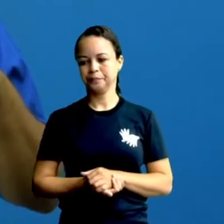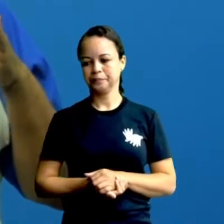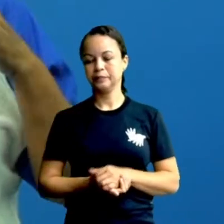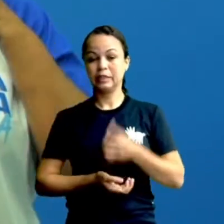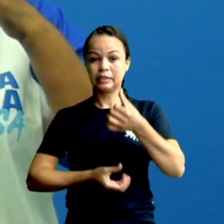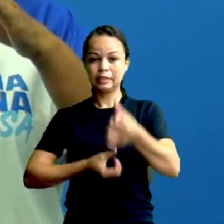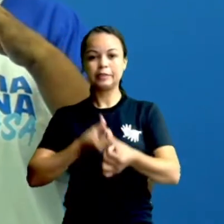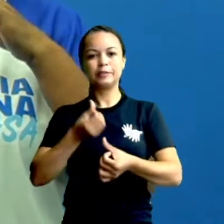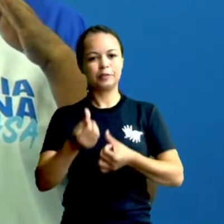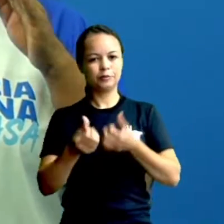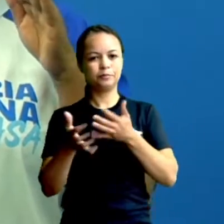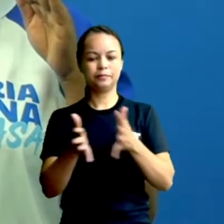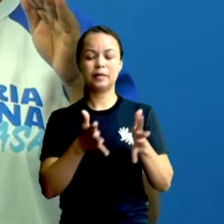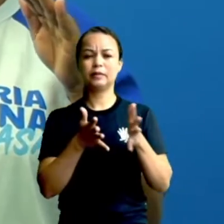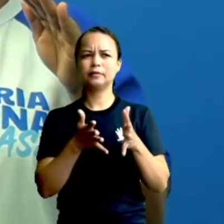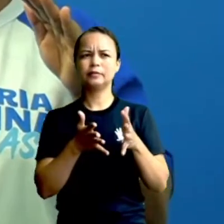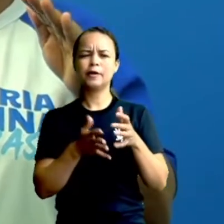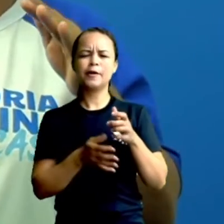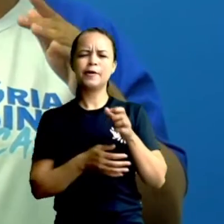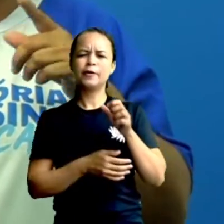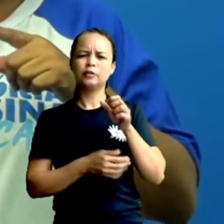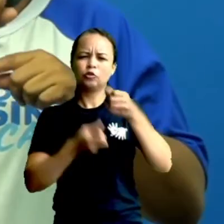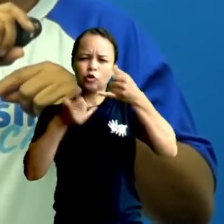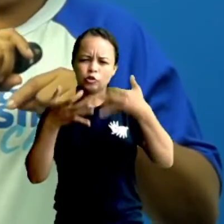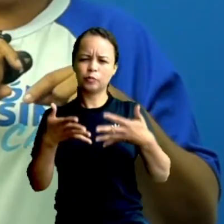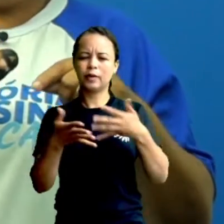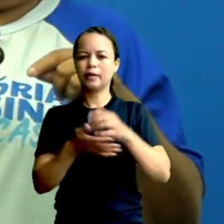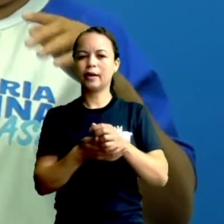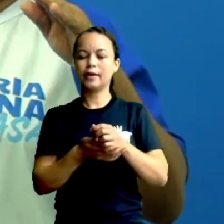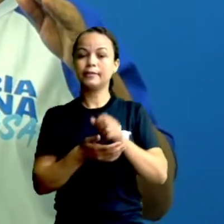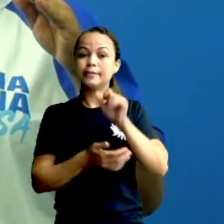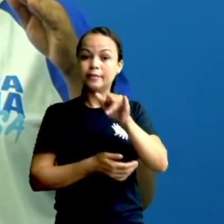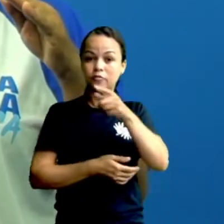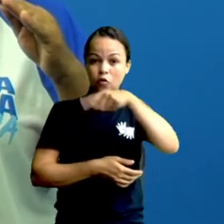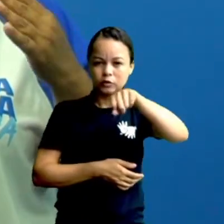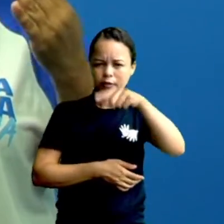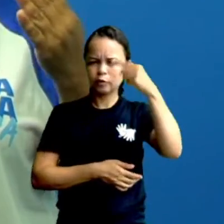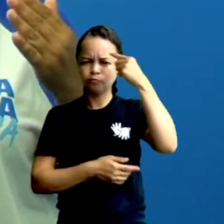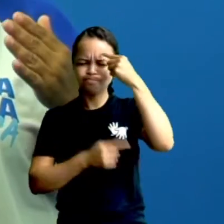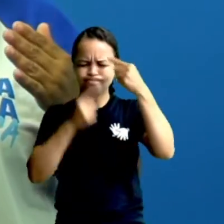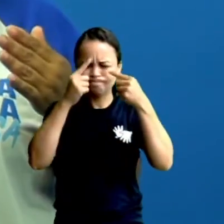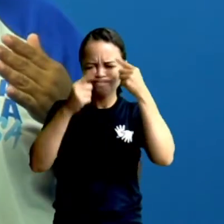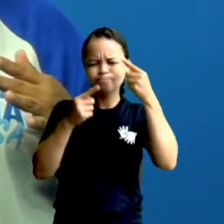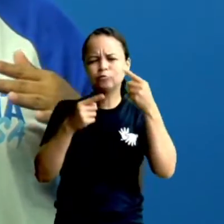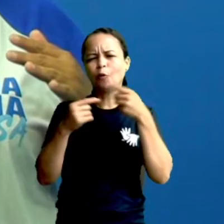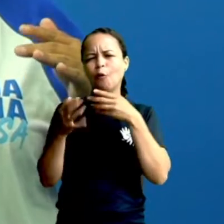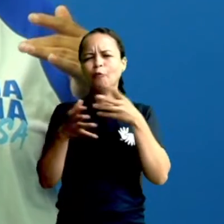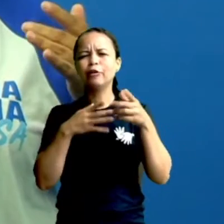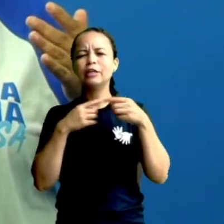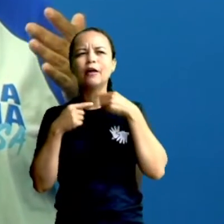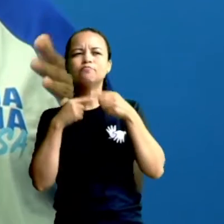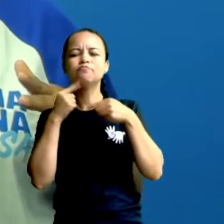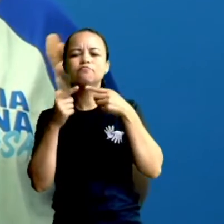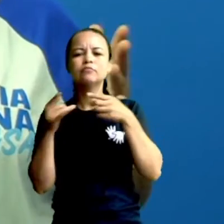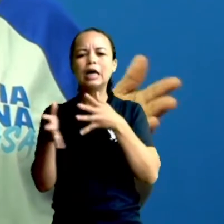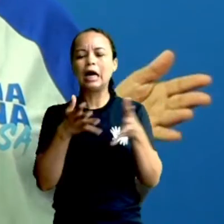antes. Se ainda você tem dúvida, eu vou tirar agora, ó, da questão do semestre.